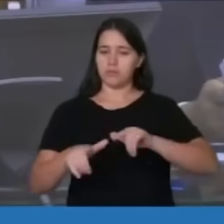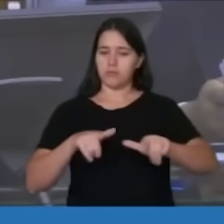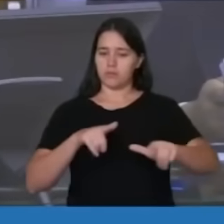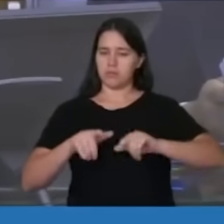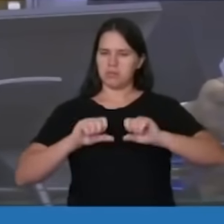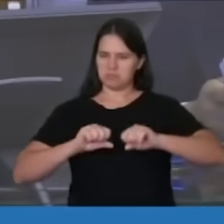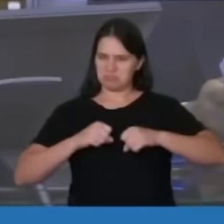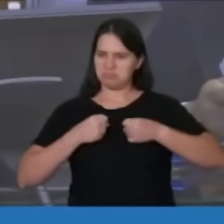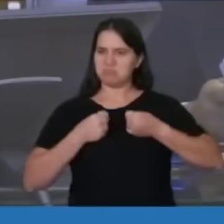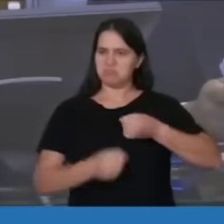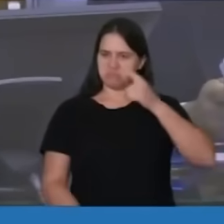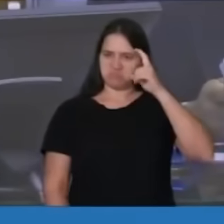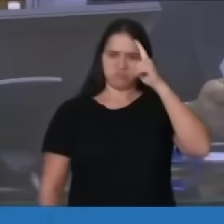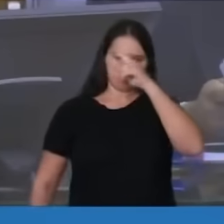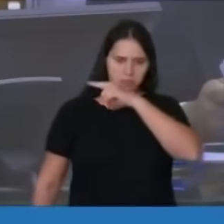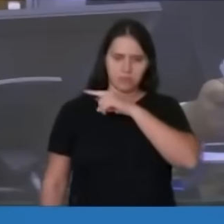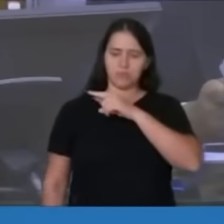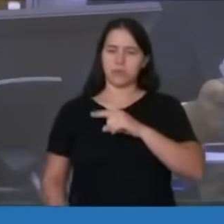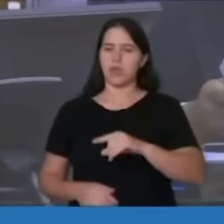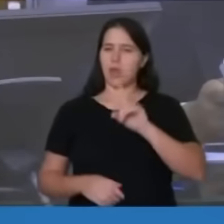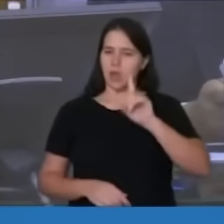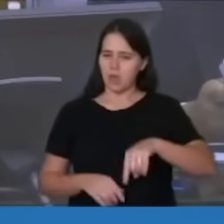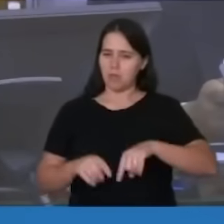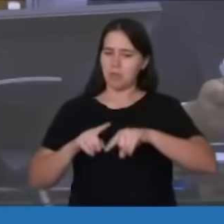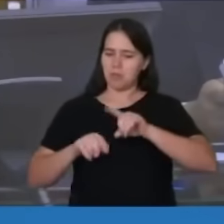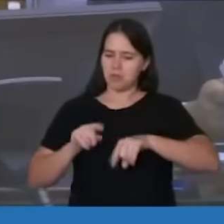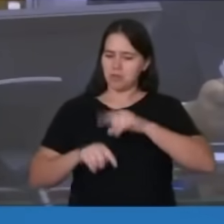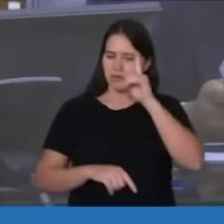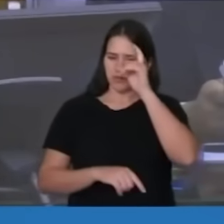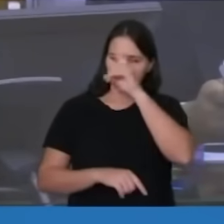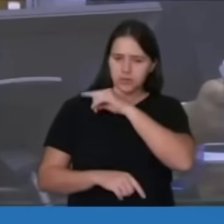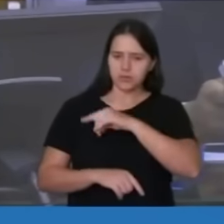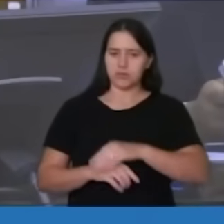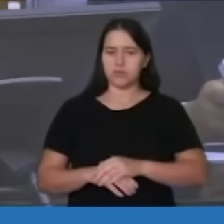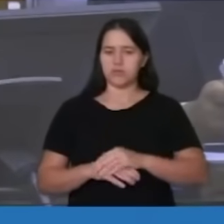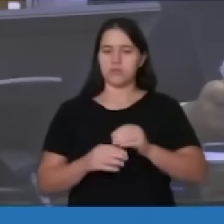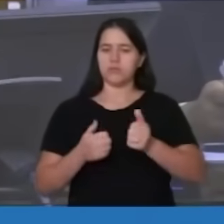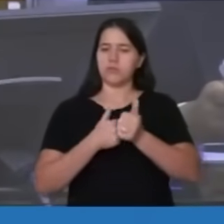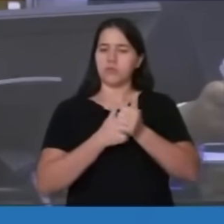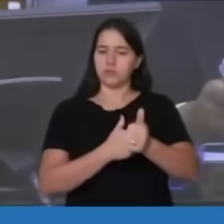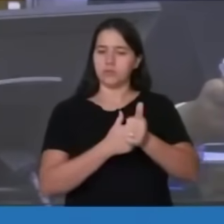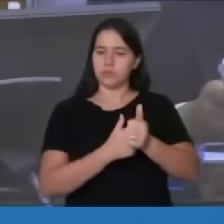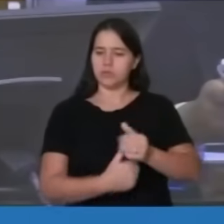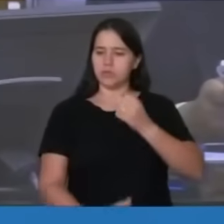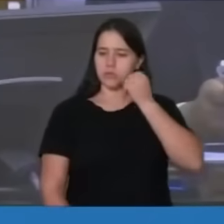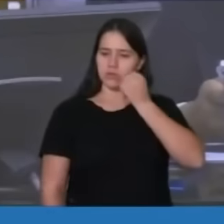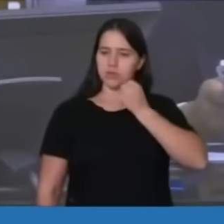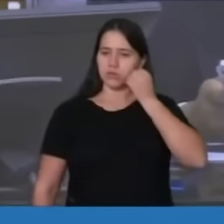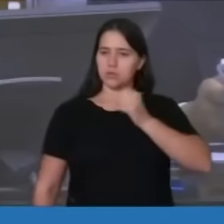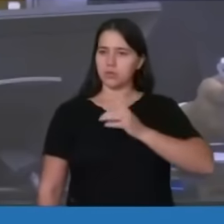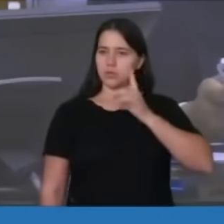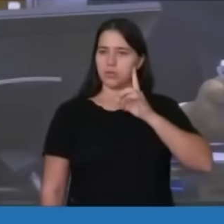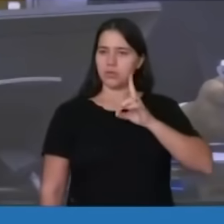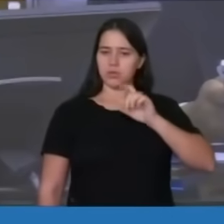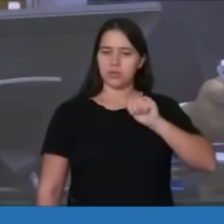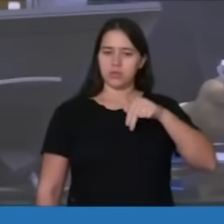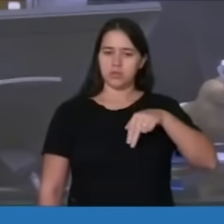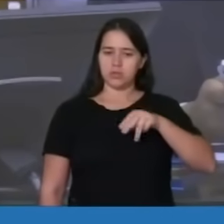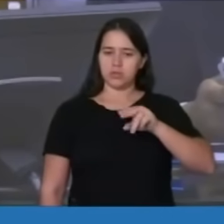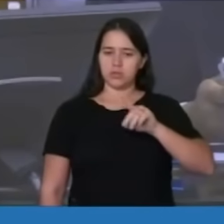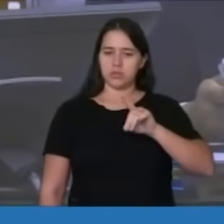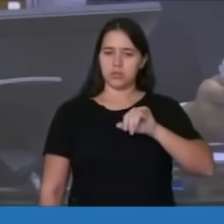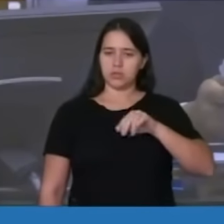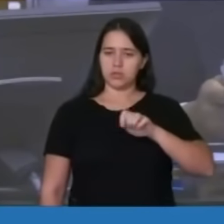até, uma matéria muito árida, a comissão conduzida pela senadora Daniela Ribeiro e com muito esmero pelo relator